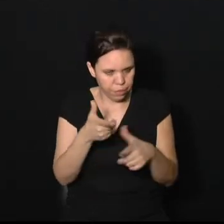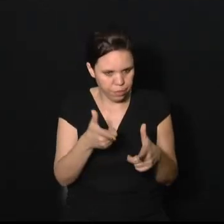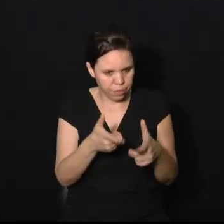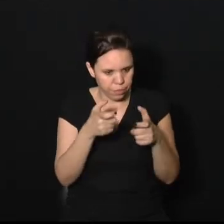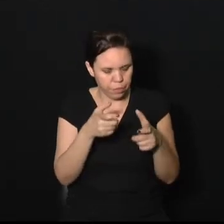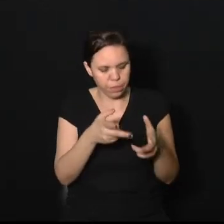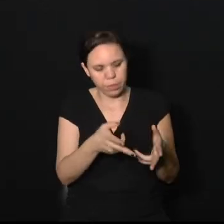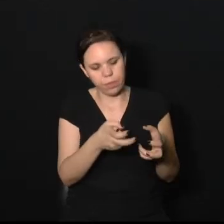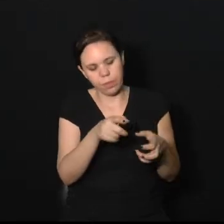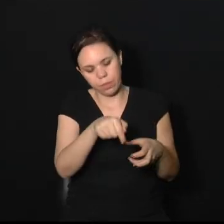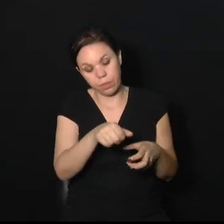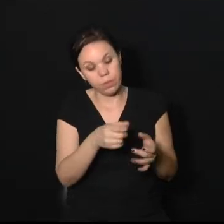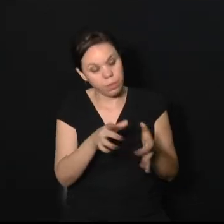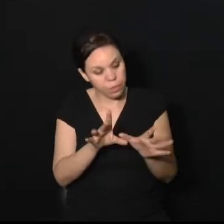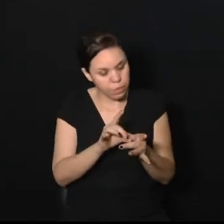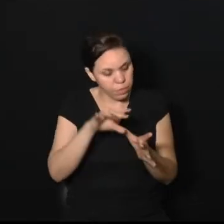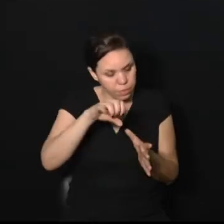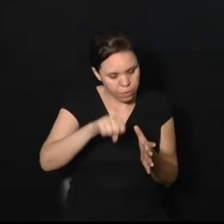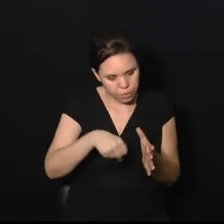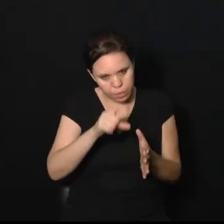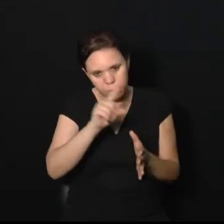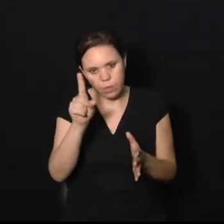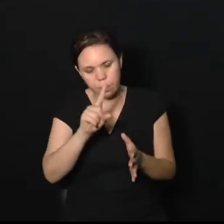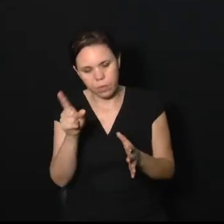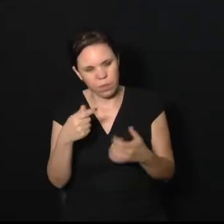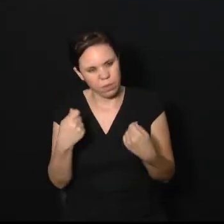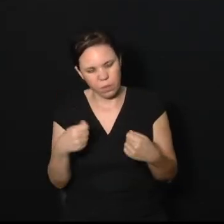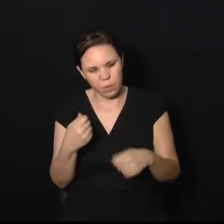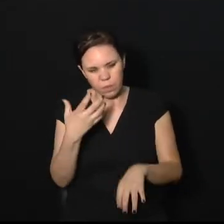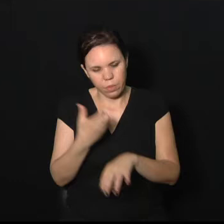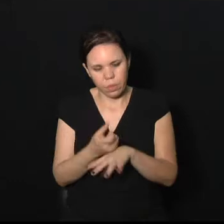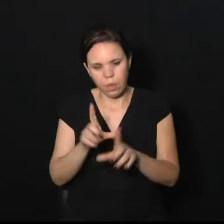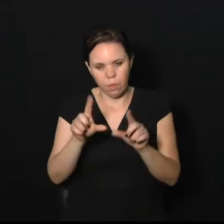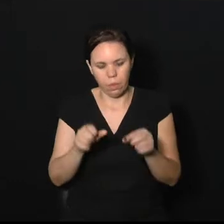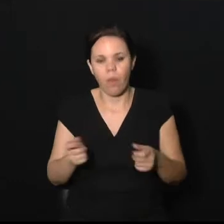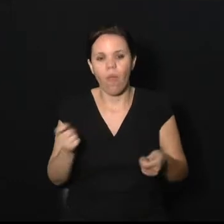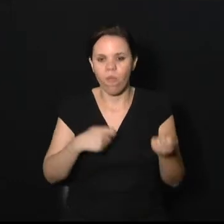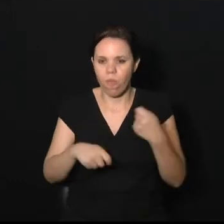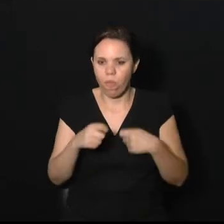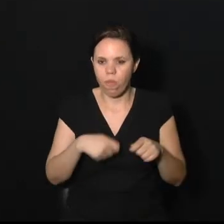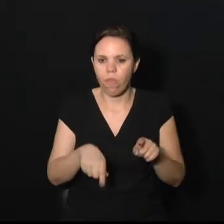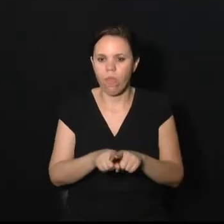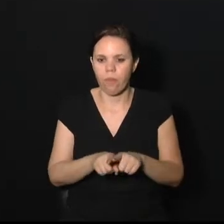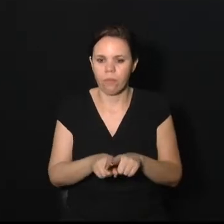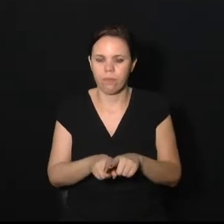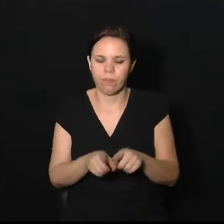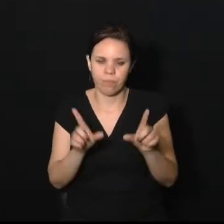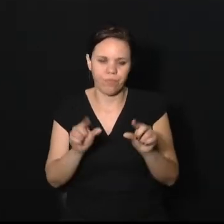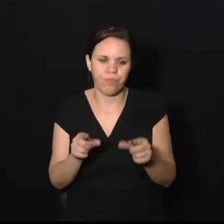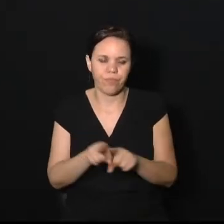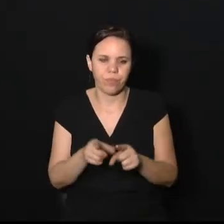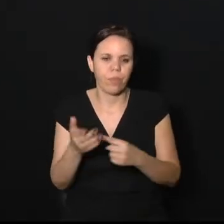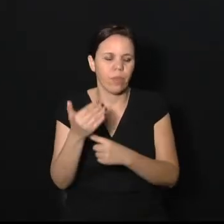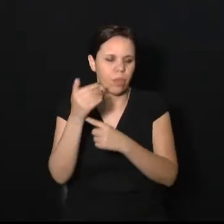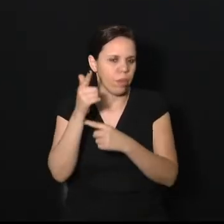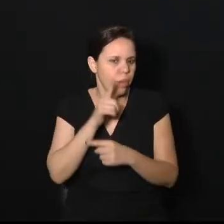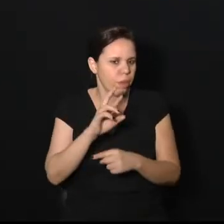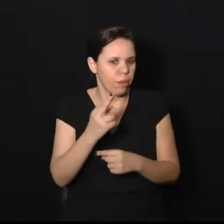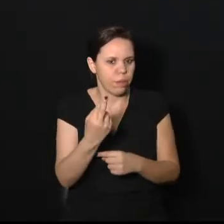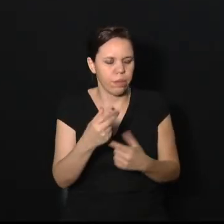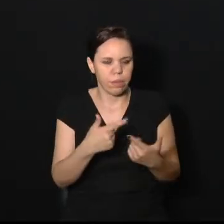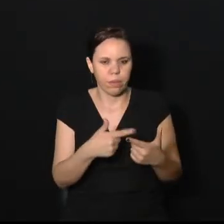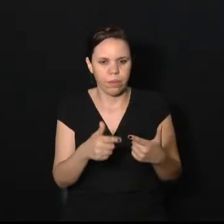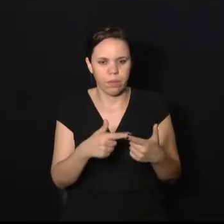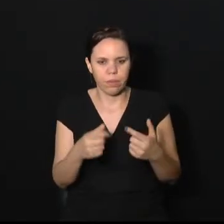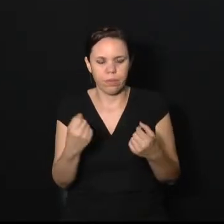está disponível ou não. Você não precisa mais do sensor, ou seja, ficou um custo muito menor. Então, com a tecnologia também a gente consegue resolver alguns problemas, né? Então, está cada